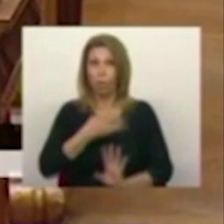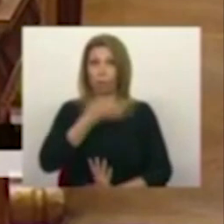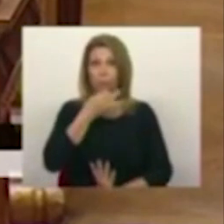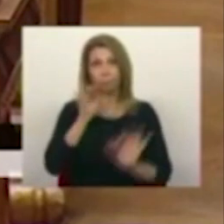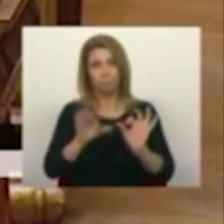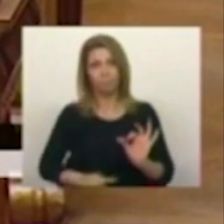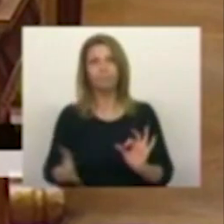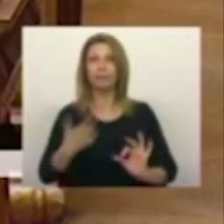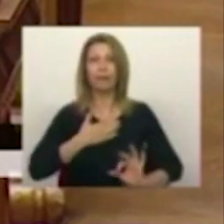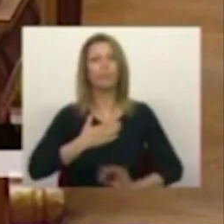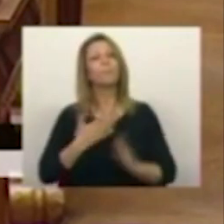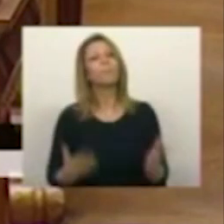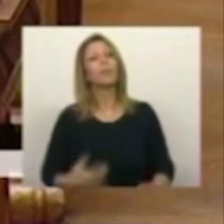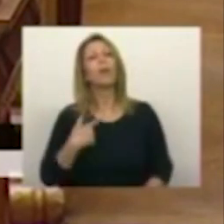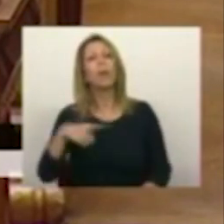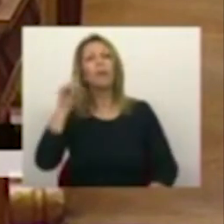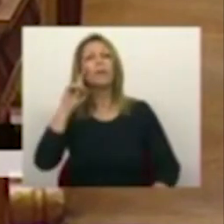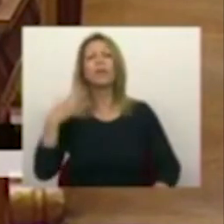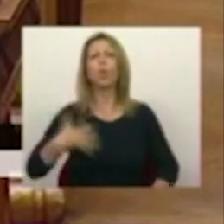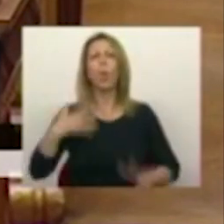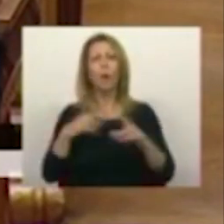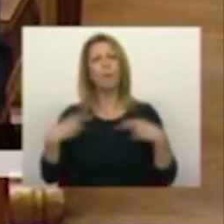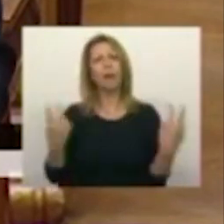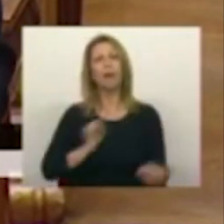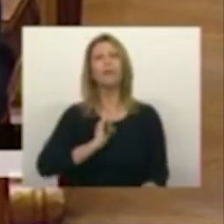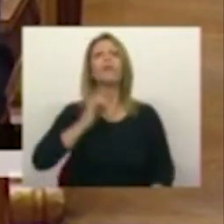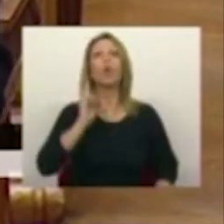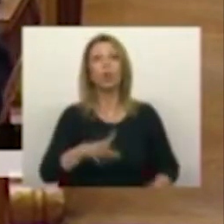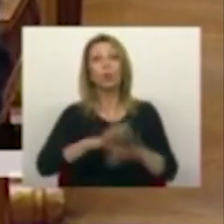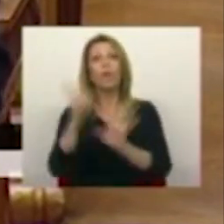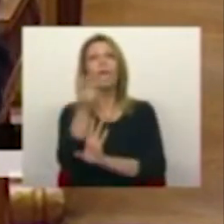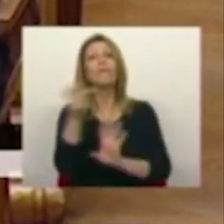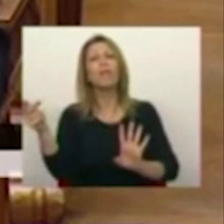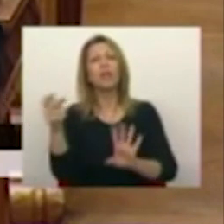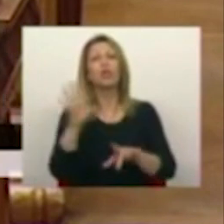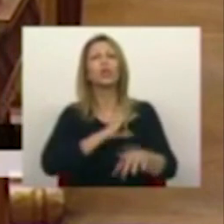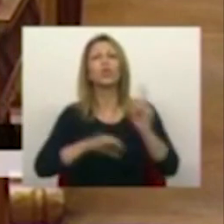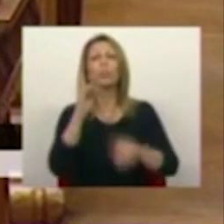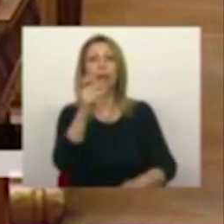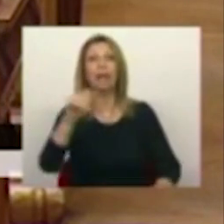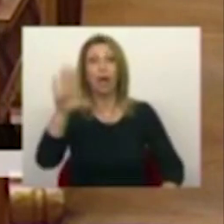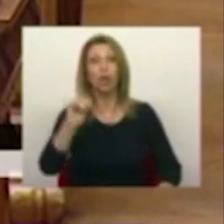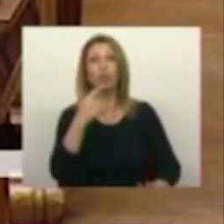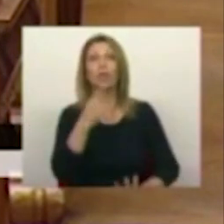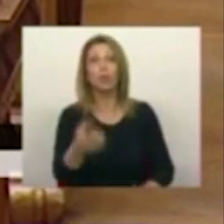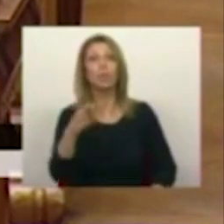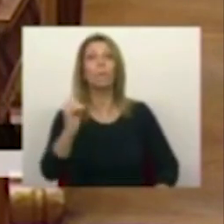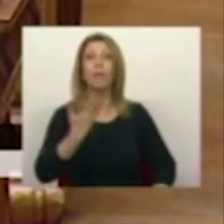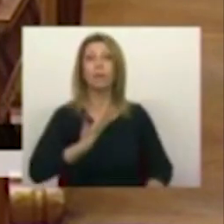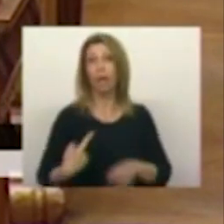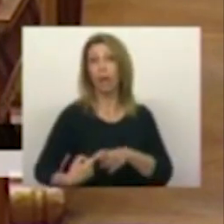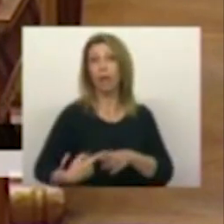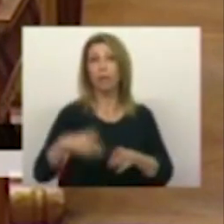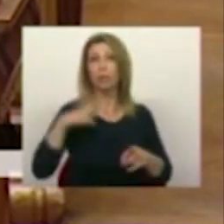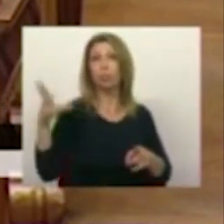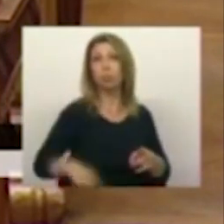perder. A minha defesa da honra da bancada resulta da frase do senhor deputado Carlos Pereira, que disse que o PSD não está interessado em